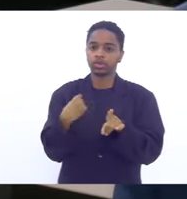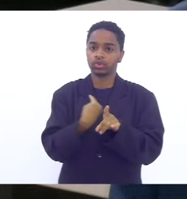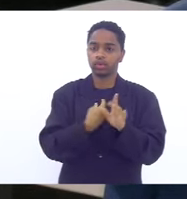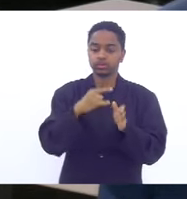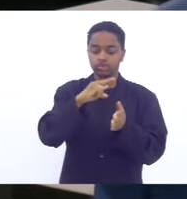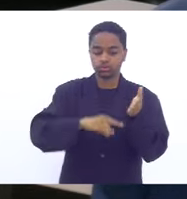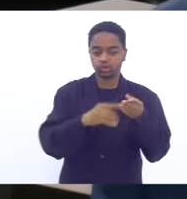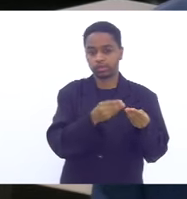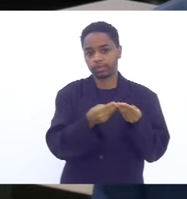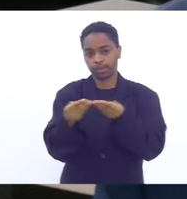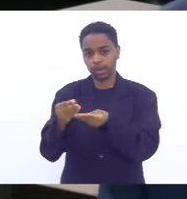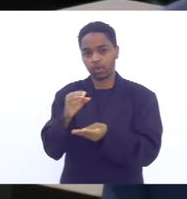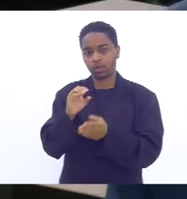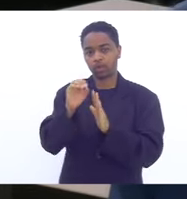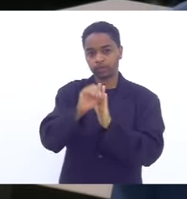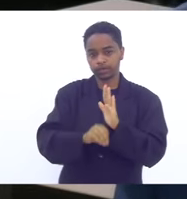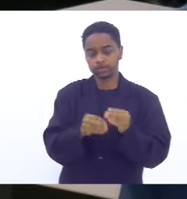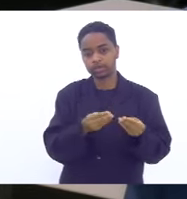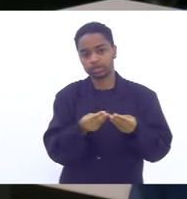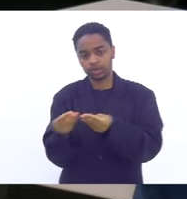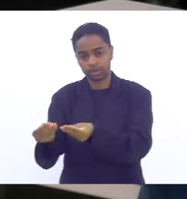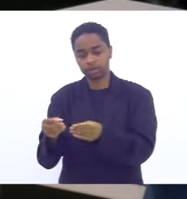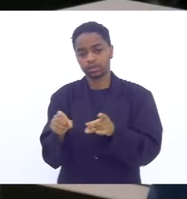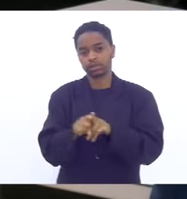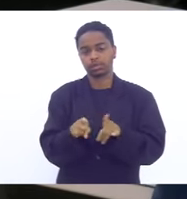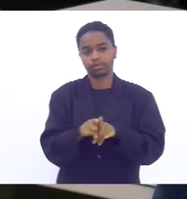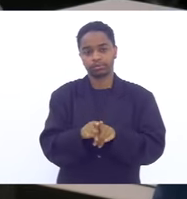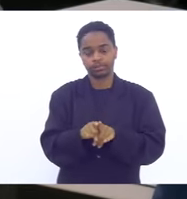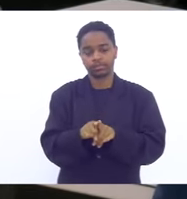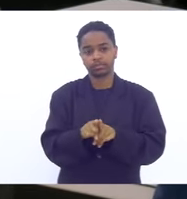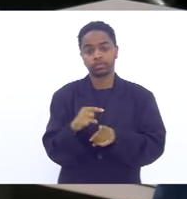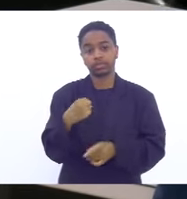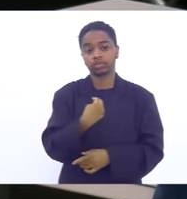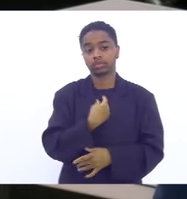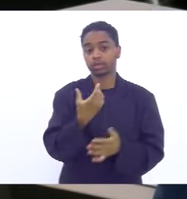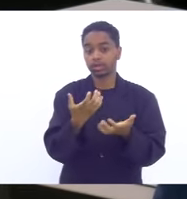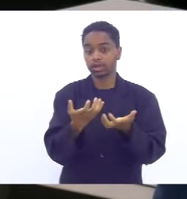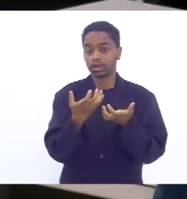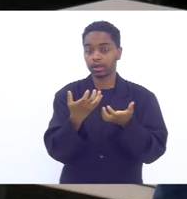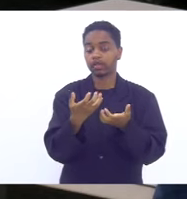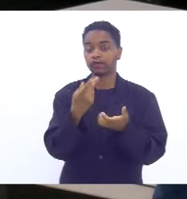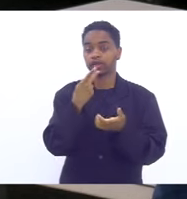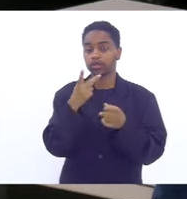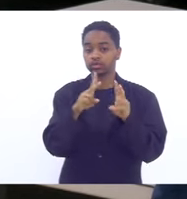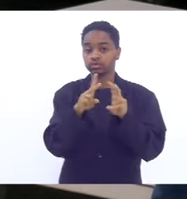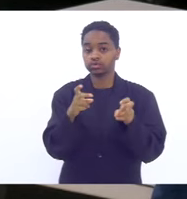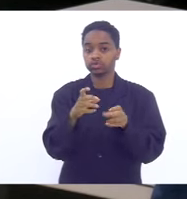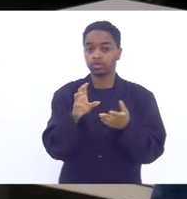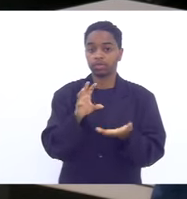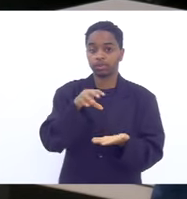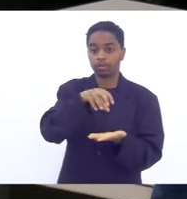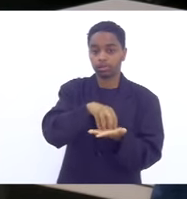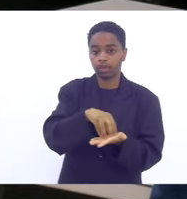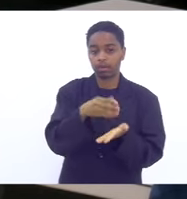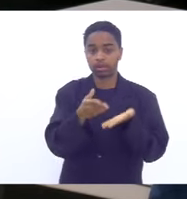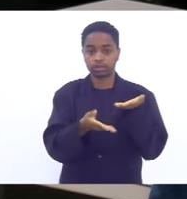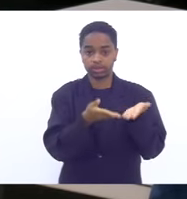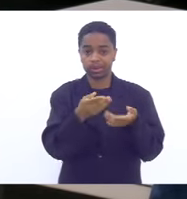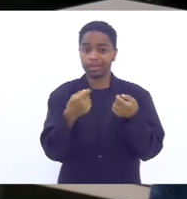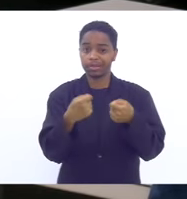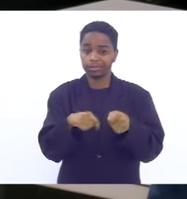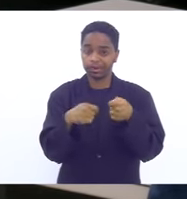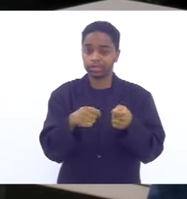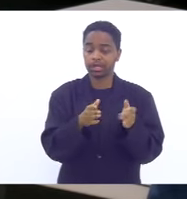com pedido. E também queremos frisar a questão do posto de atendimento, que é importante ser um posto